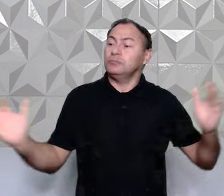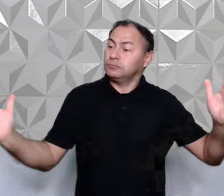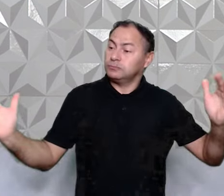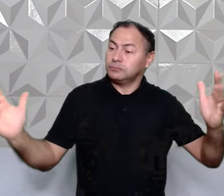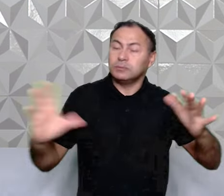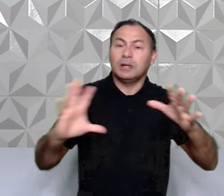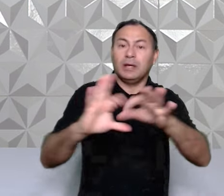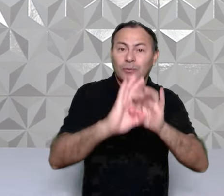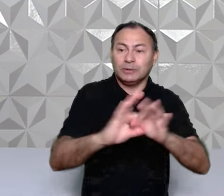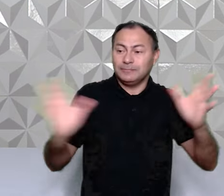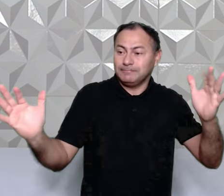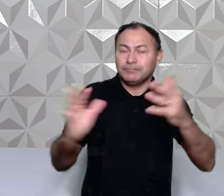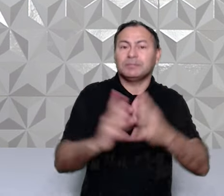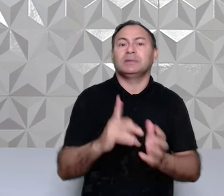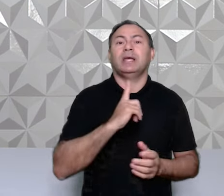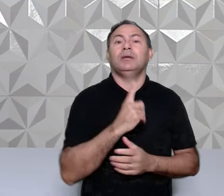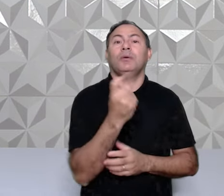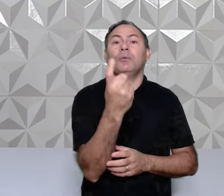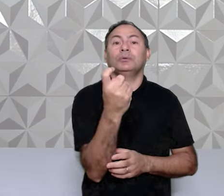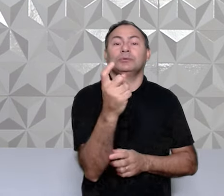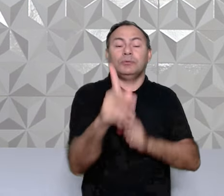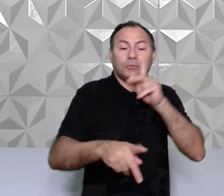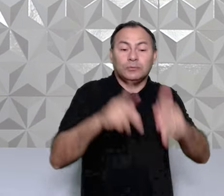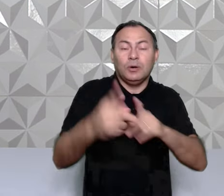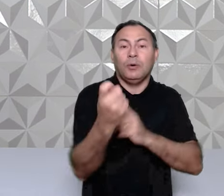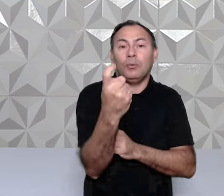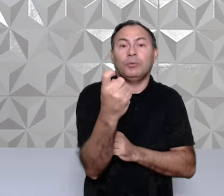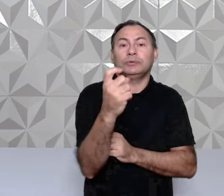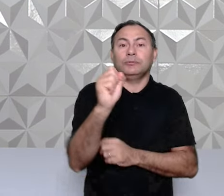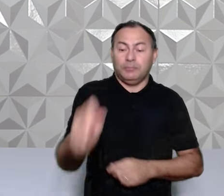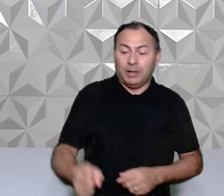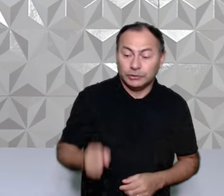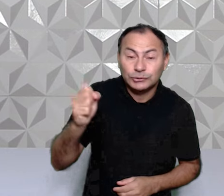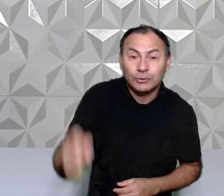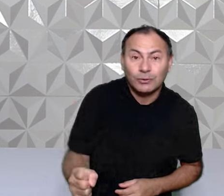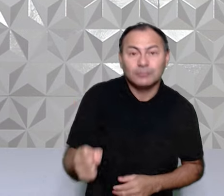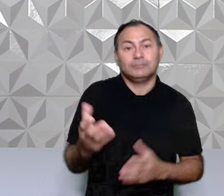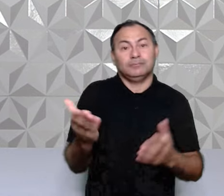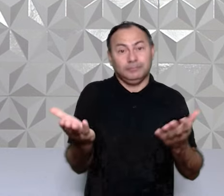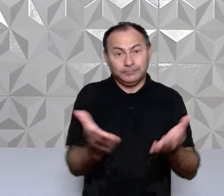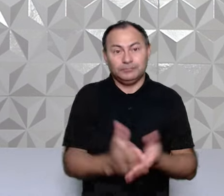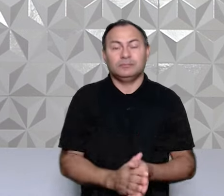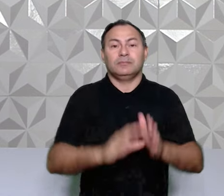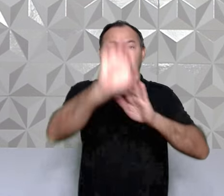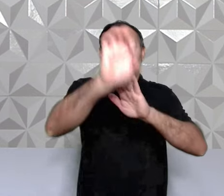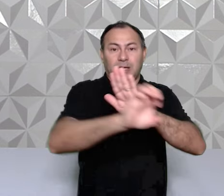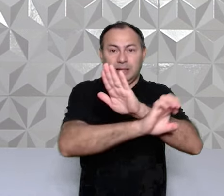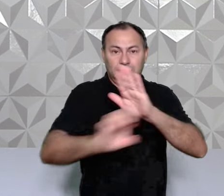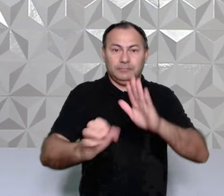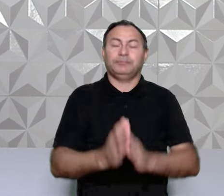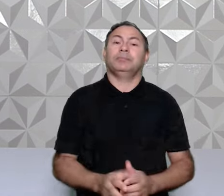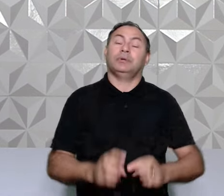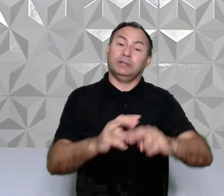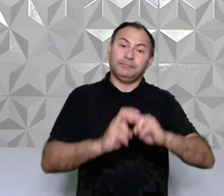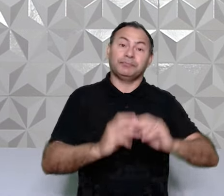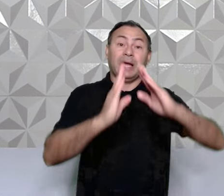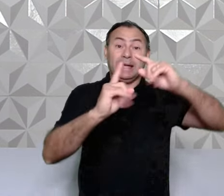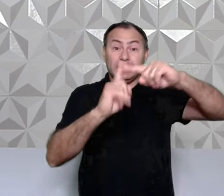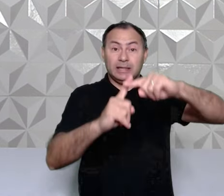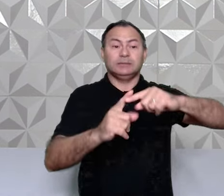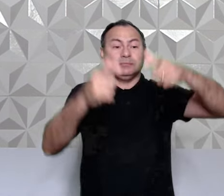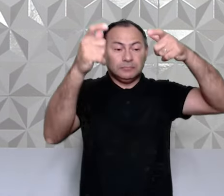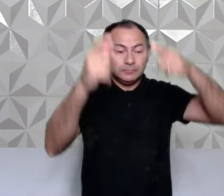se reúnam porque há um só rebanho e um só pastor, né? Então, a igreja vem